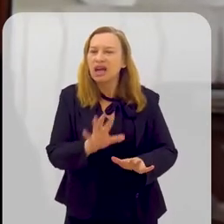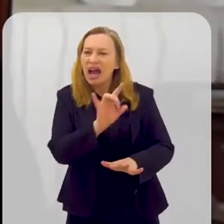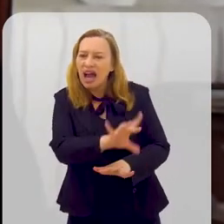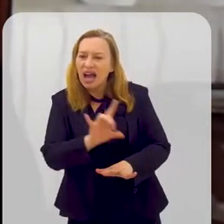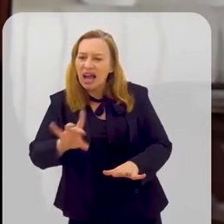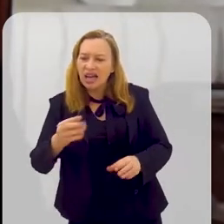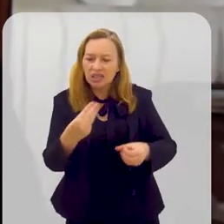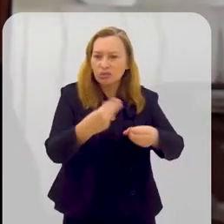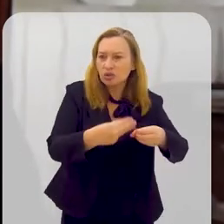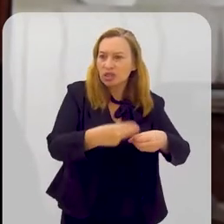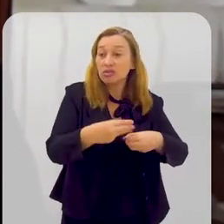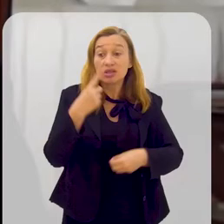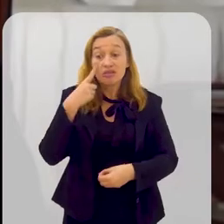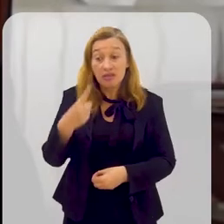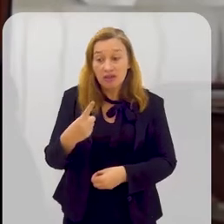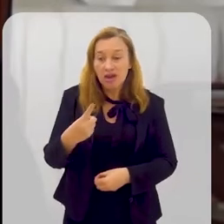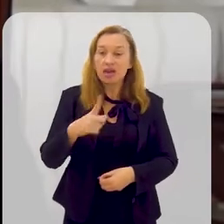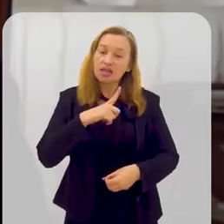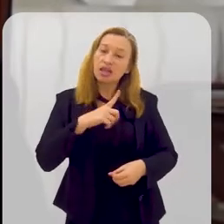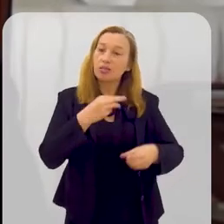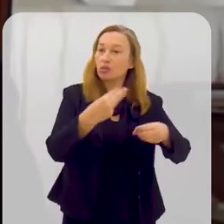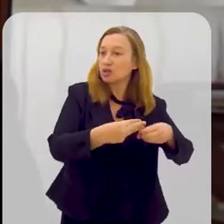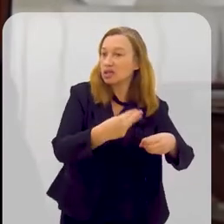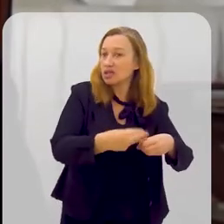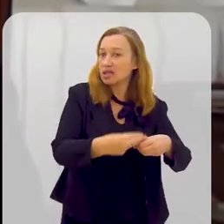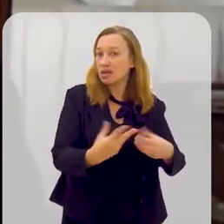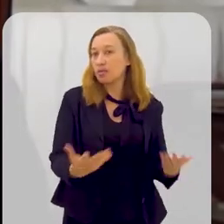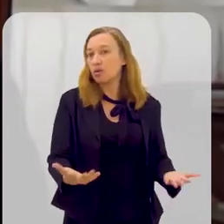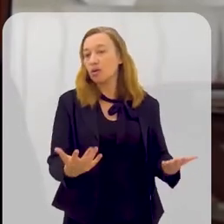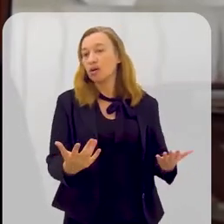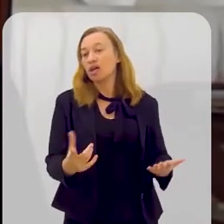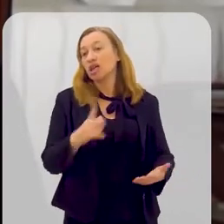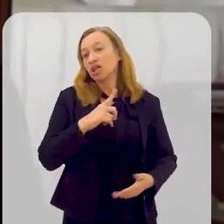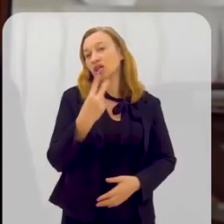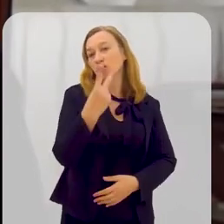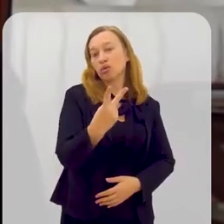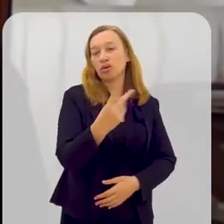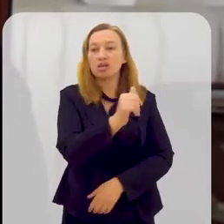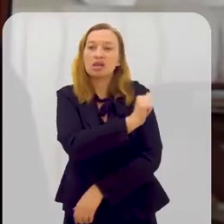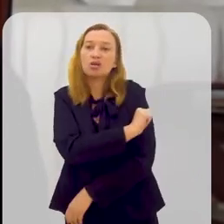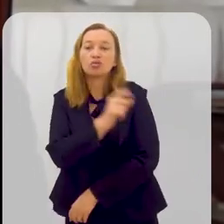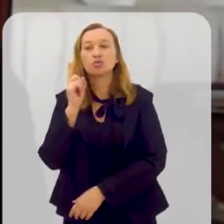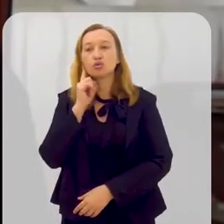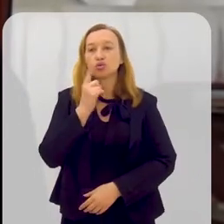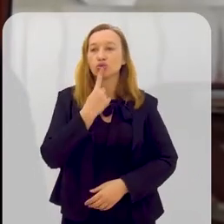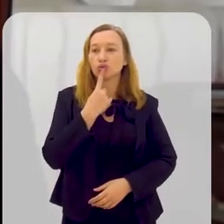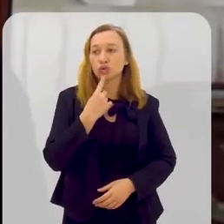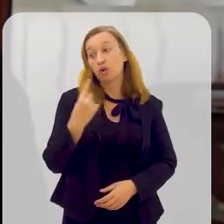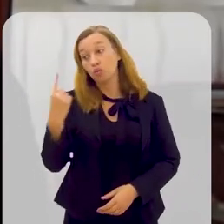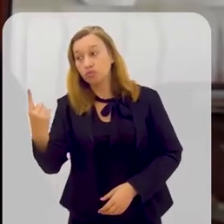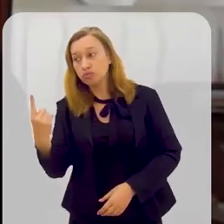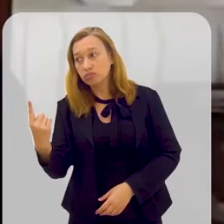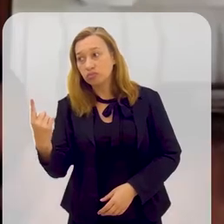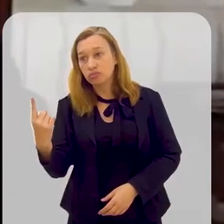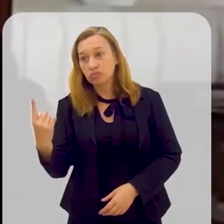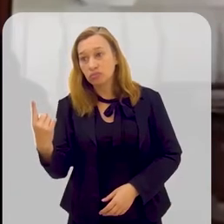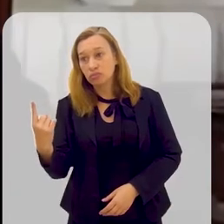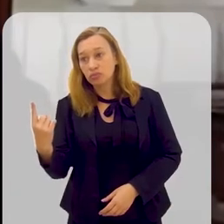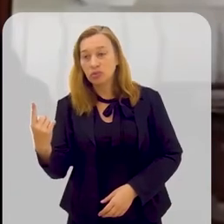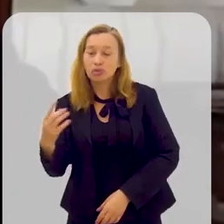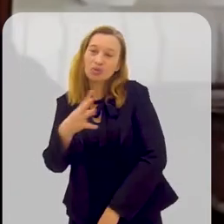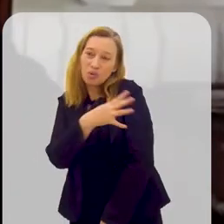aplicado a cada município você vai ver que tem municípios que tem dois alunos surdos